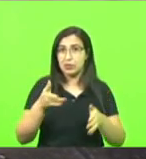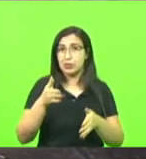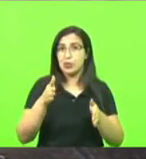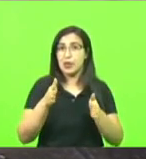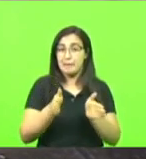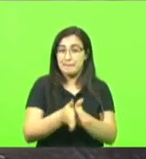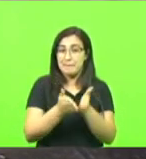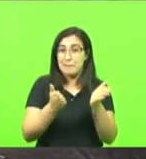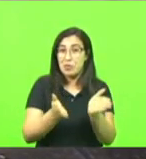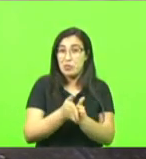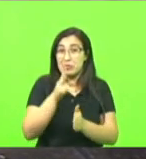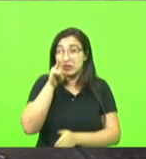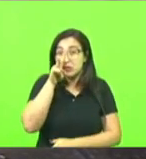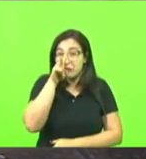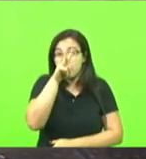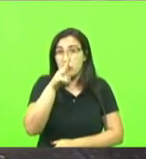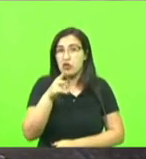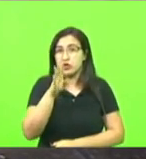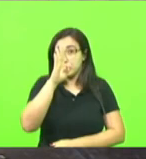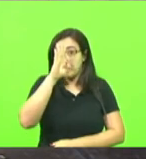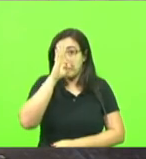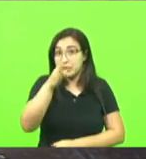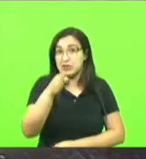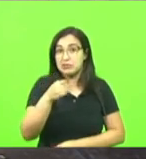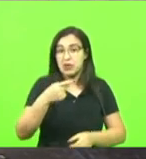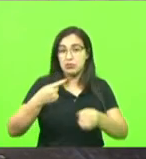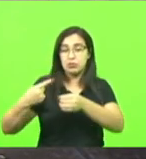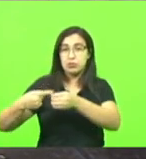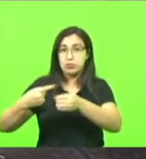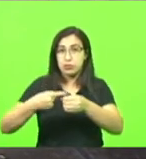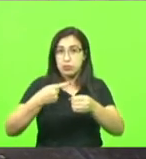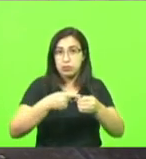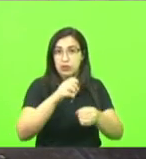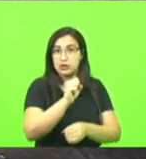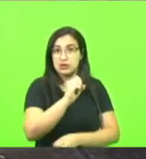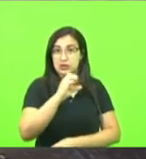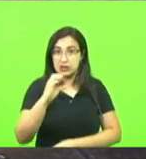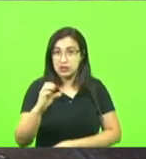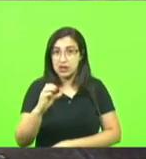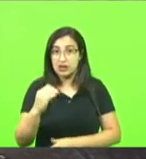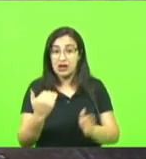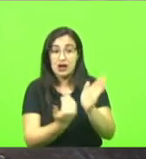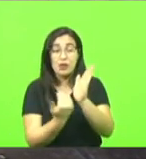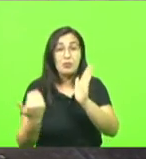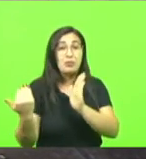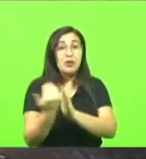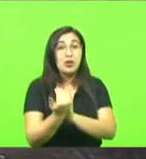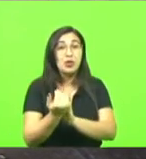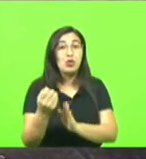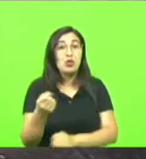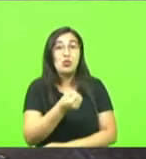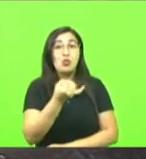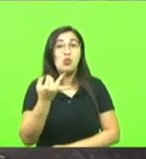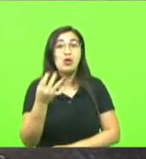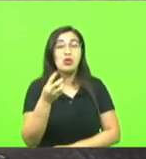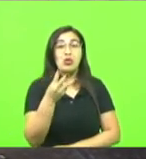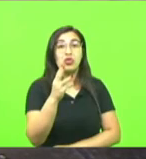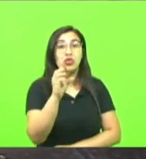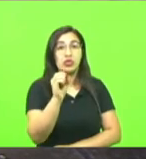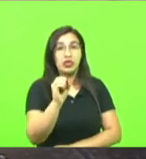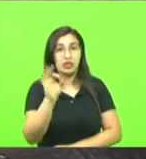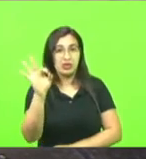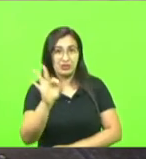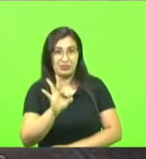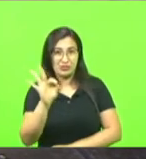extrema nas principais cidades catarinenses aumentou em 30%. É isso mesmo. A